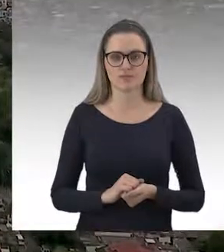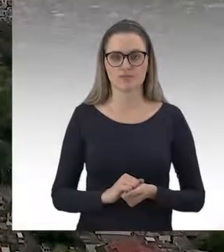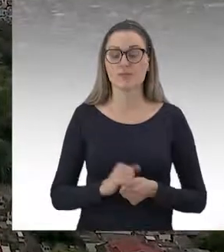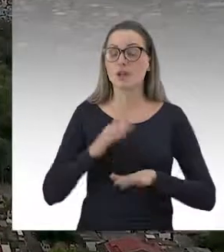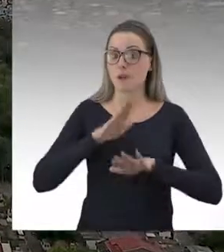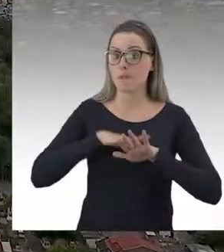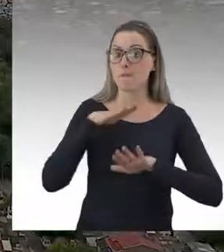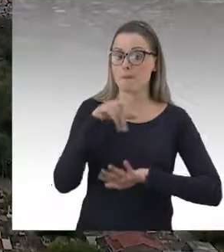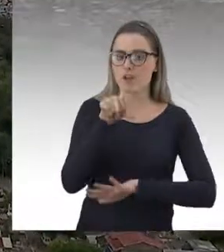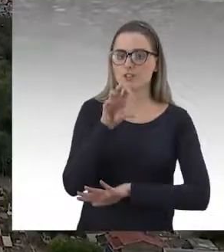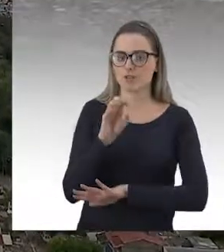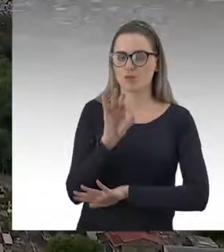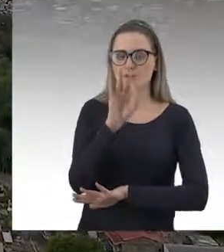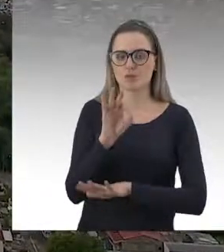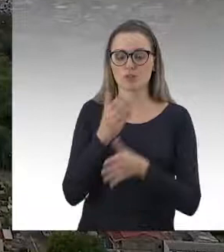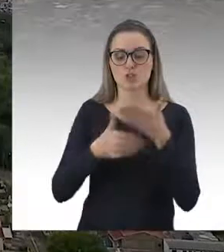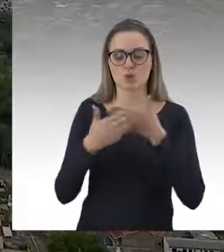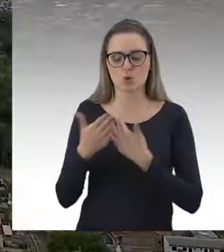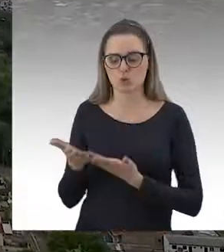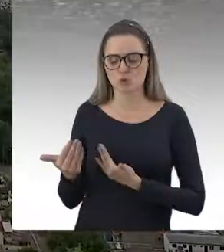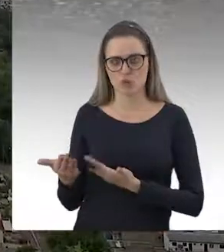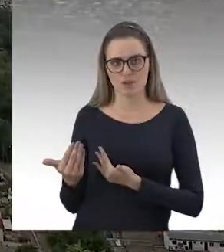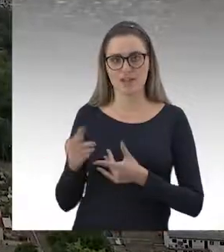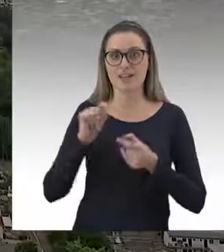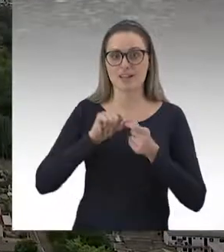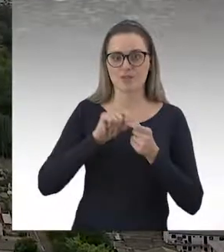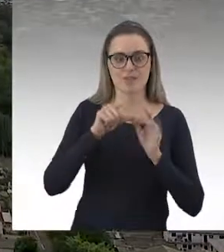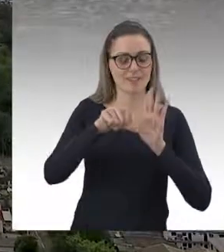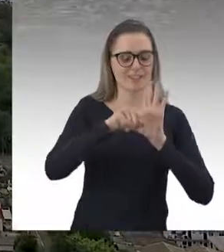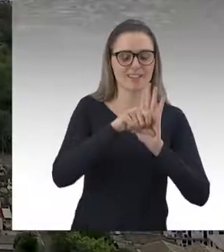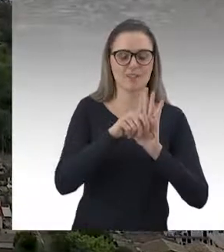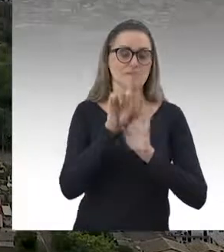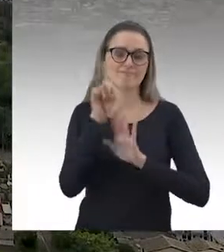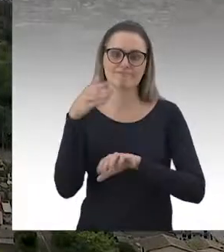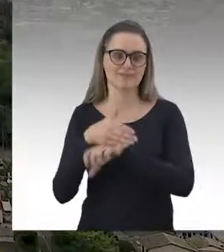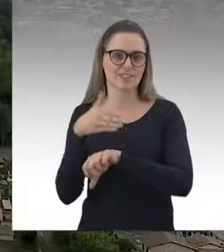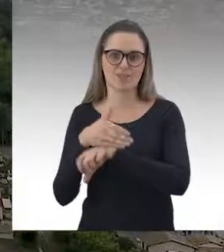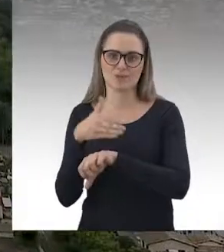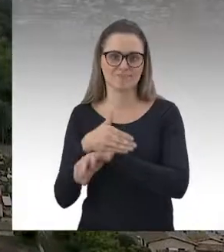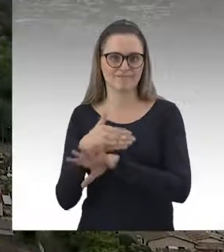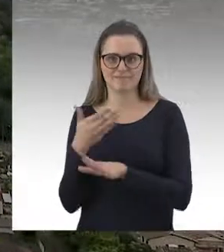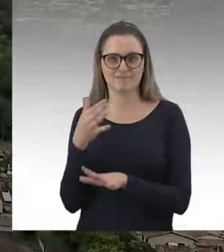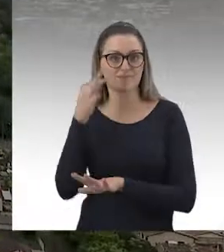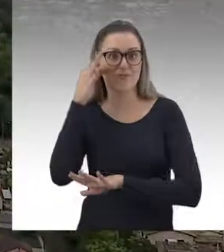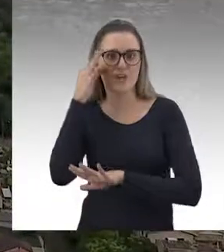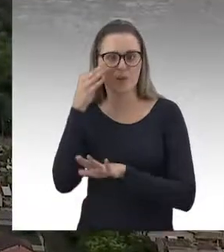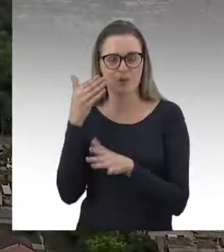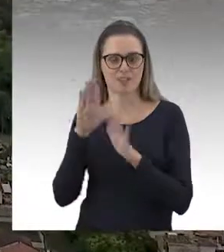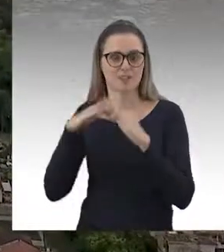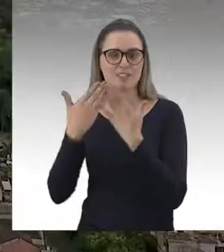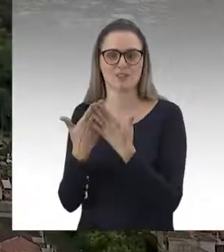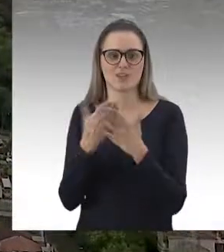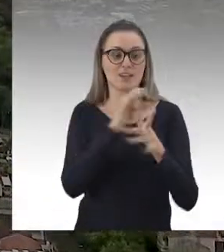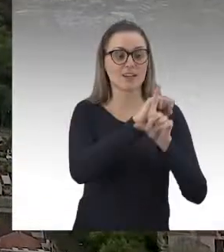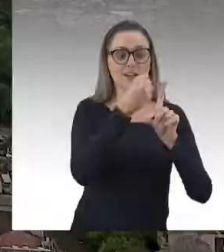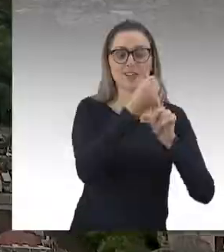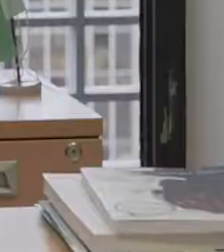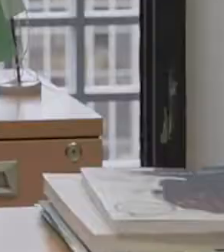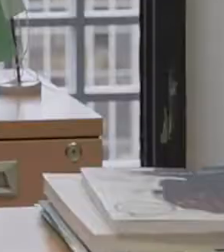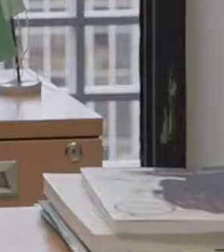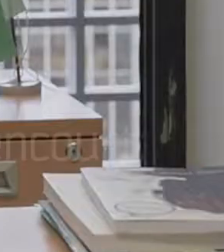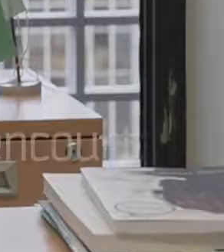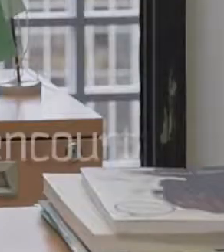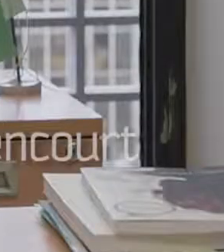Mais de 90% dos jovens que cometem ato infracional não estão na escola. Então a sociedade desconhece, muitas